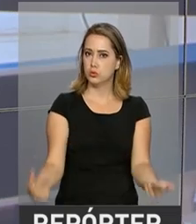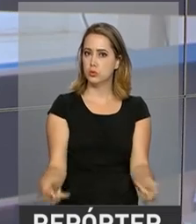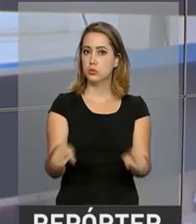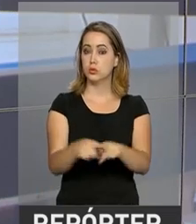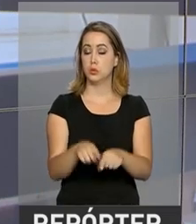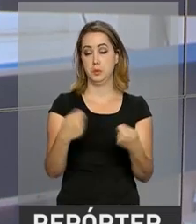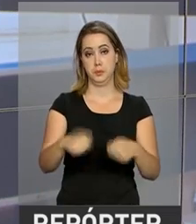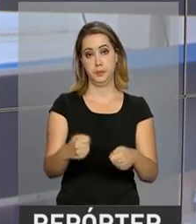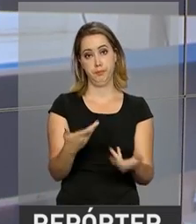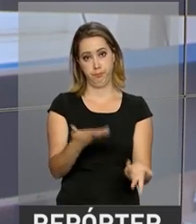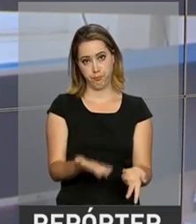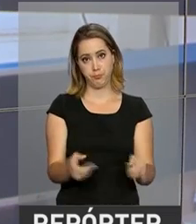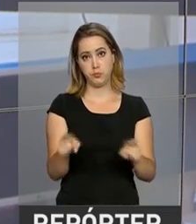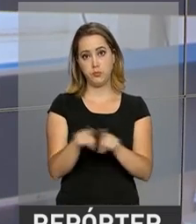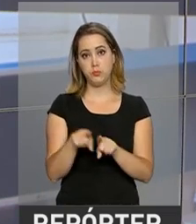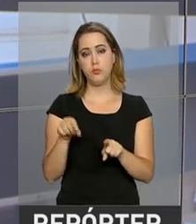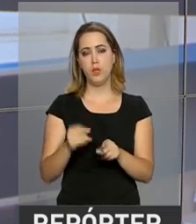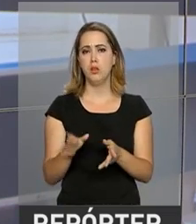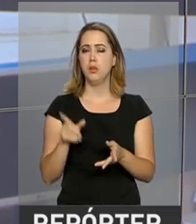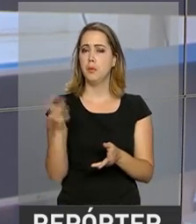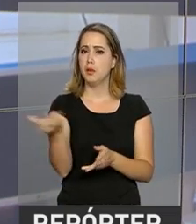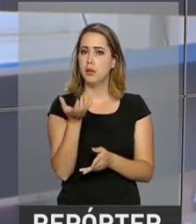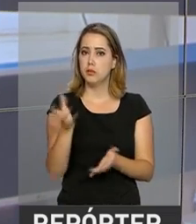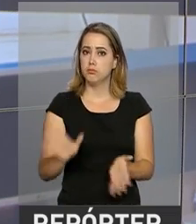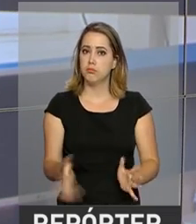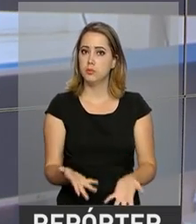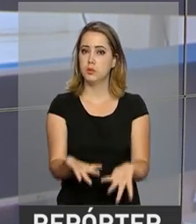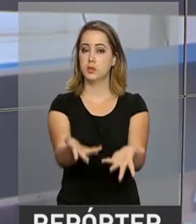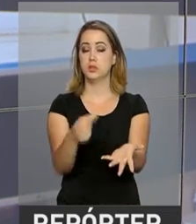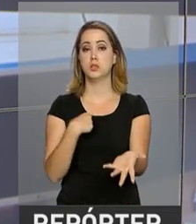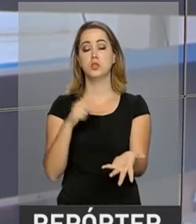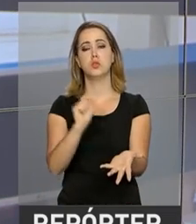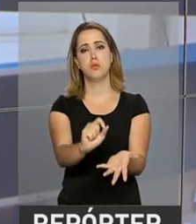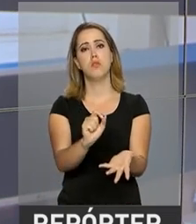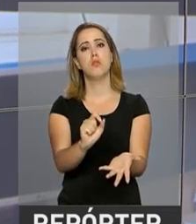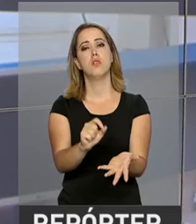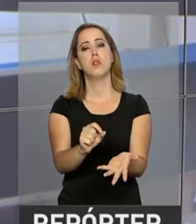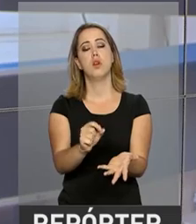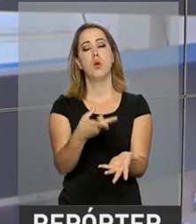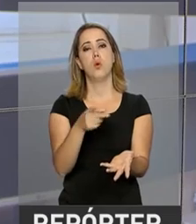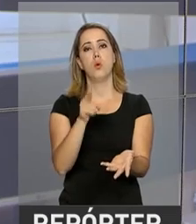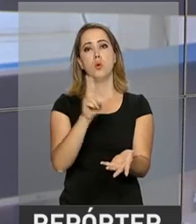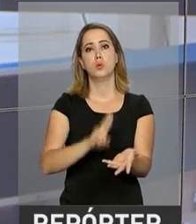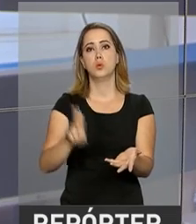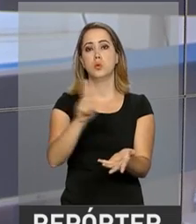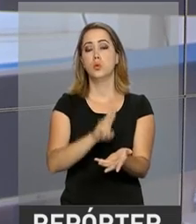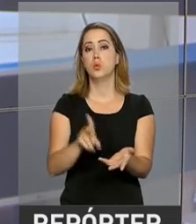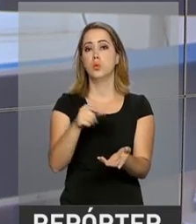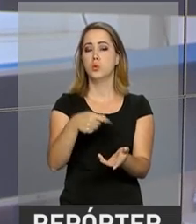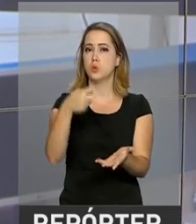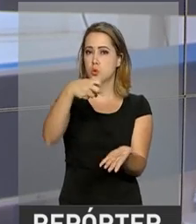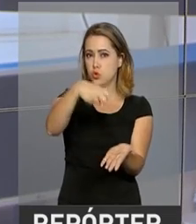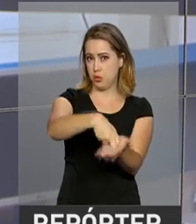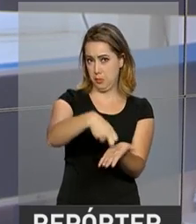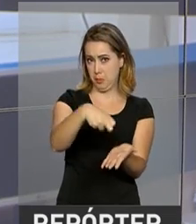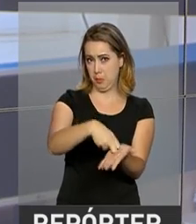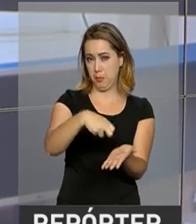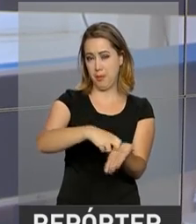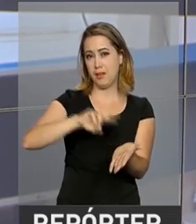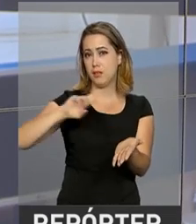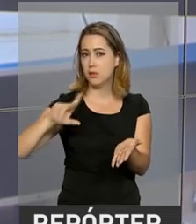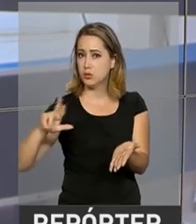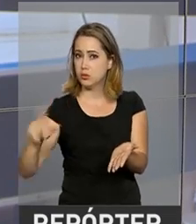gastos Além disso quer incentivar aplicação de penas alternativas e o uso de tornozeleiras eletrônicas